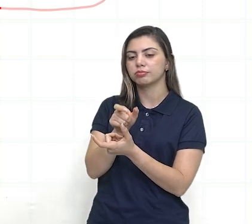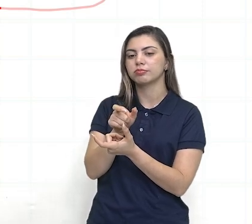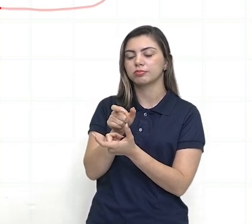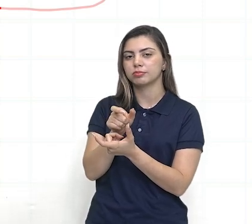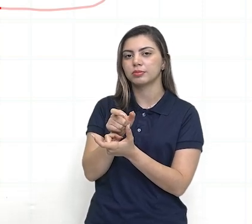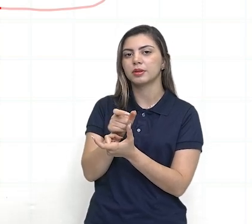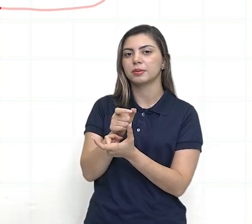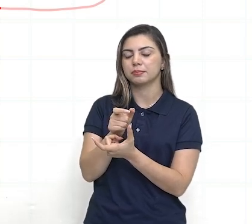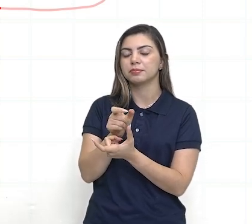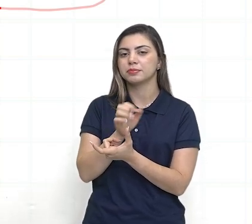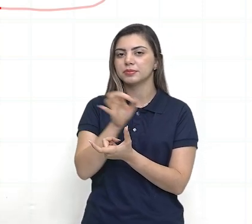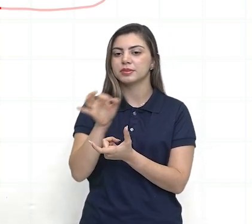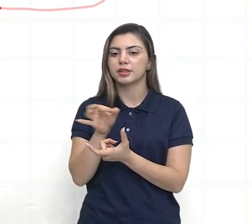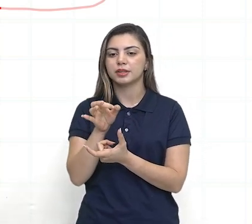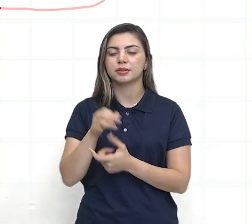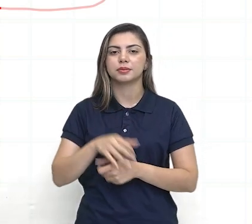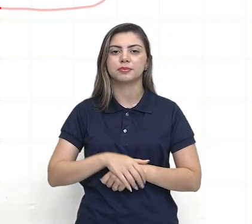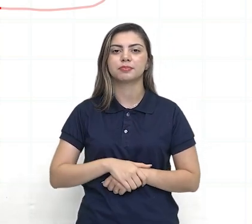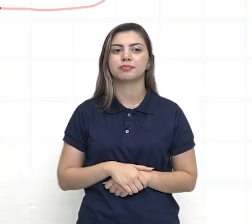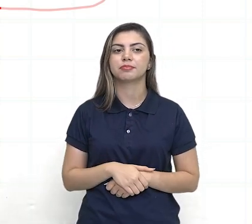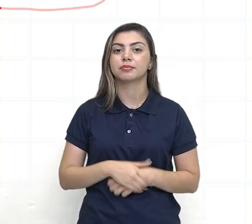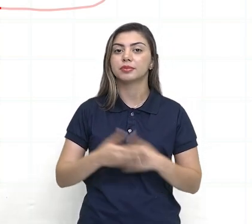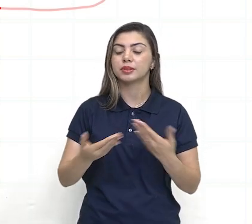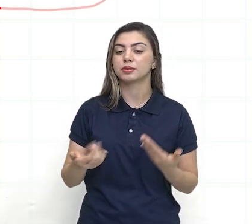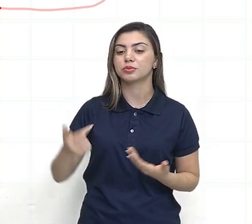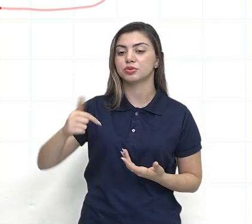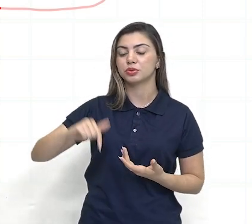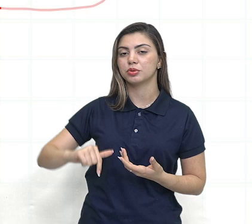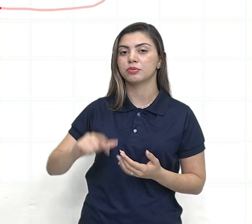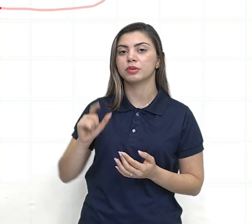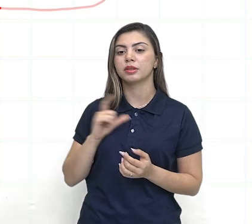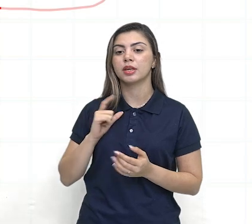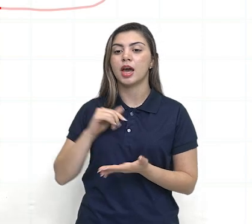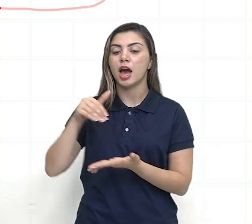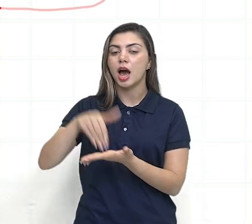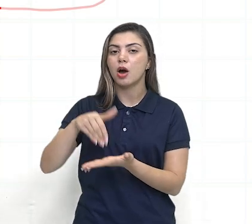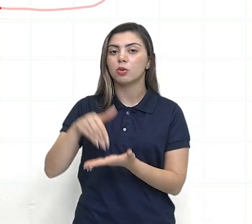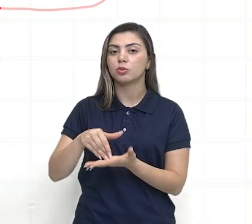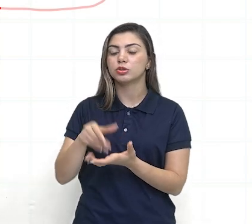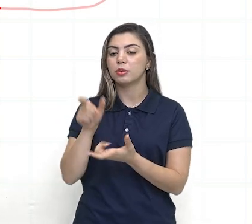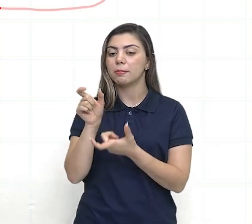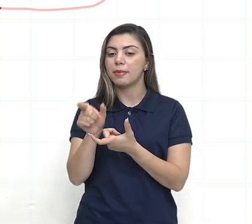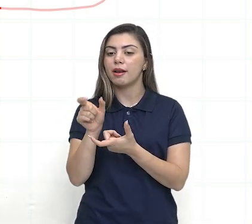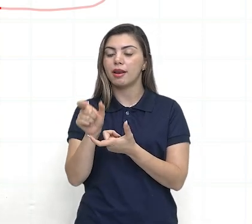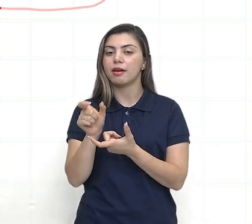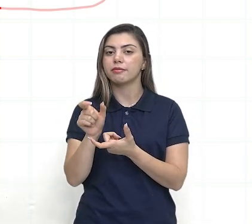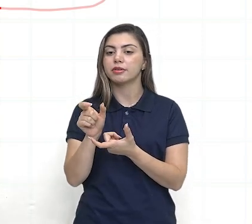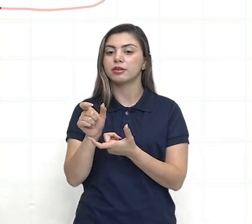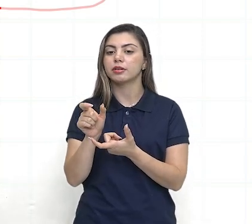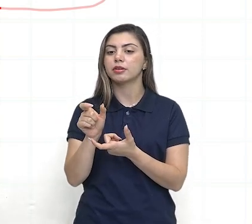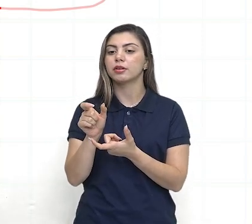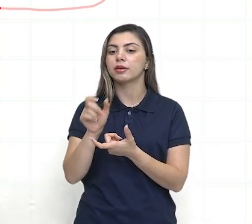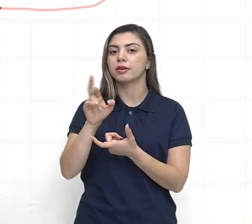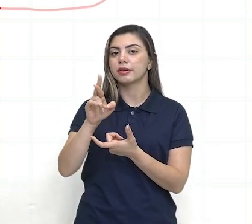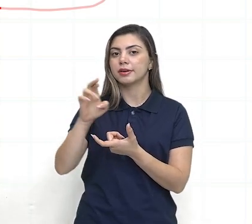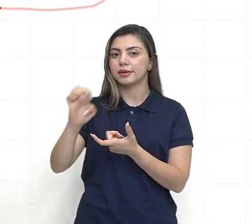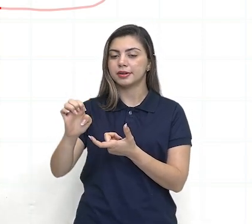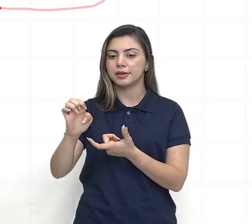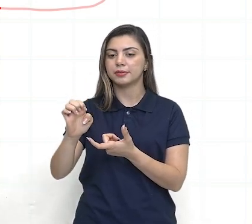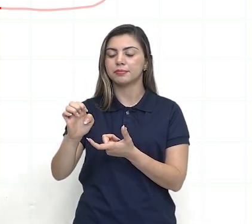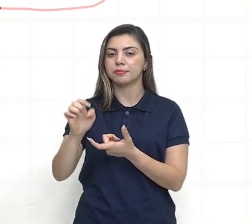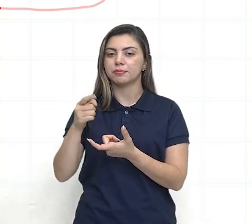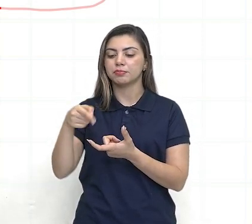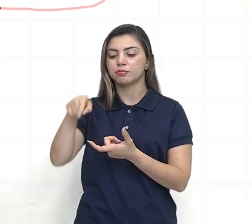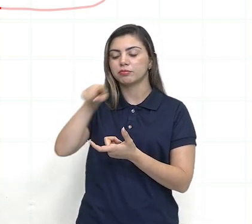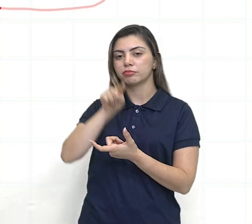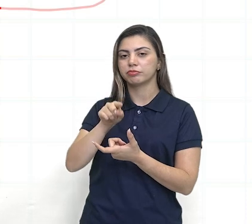a antepenúltima, certo? Repetindo, a última sílaba da palavra árvore é ré.